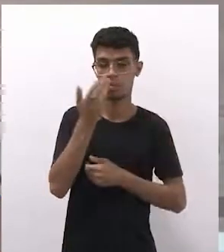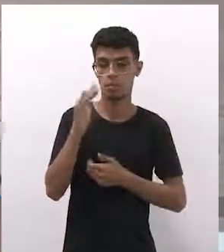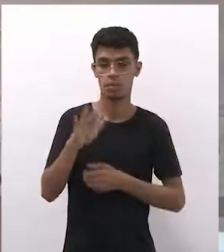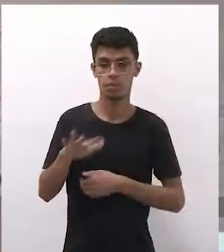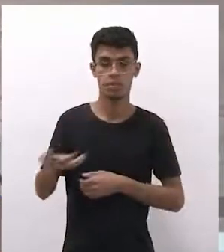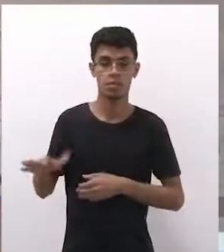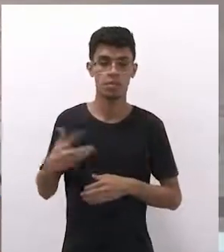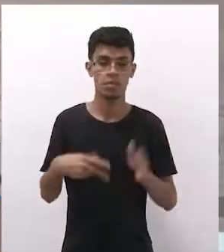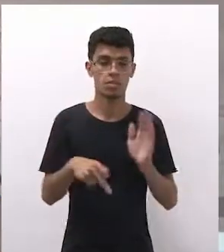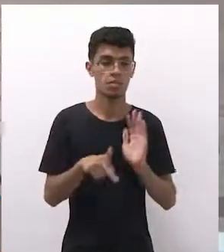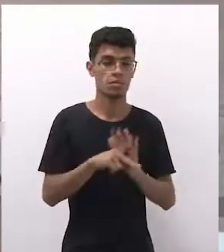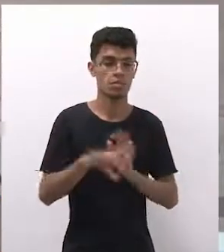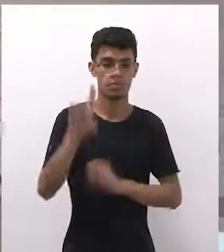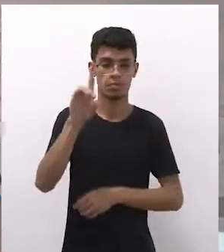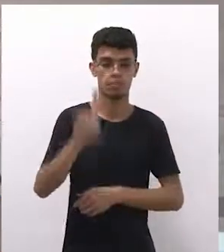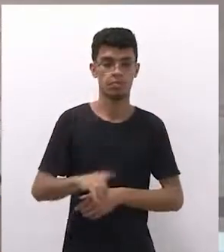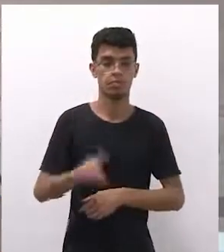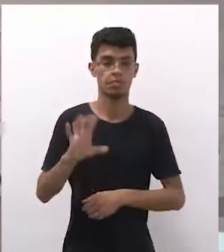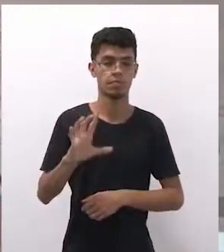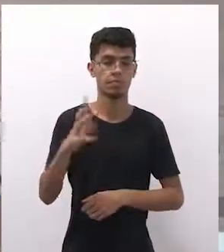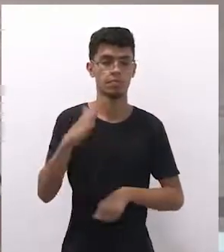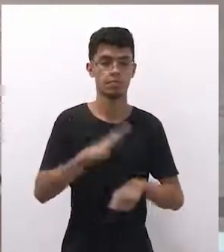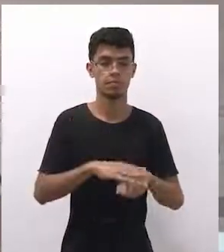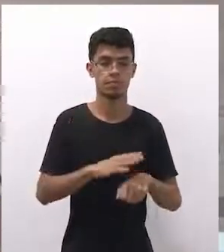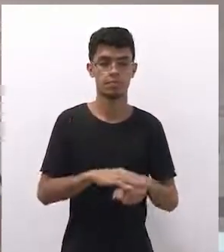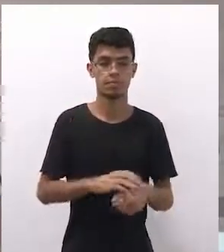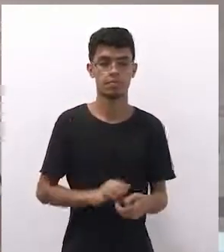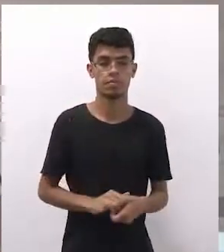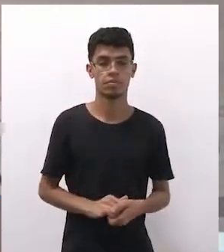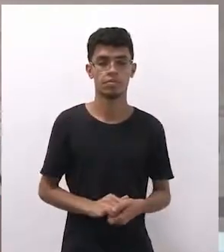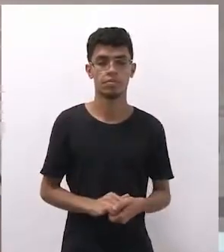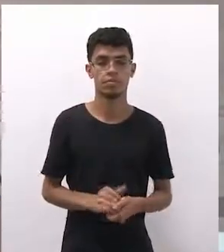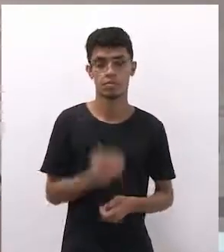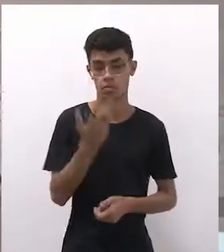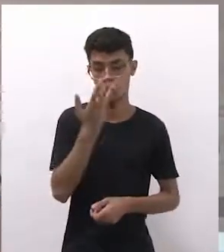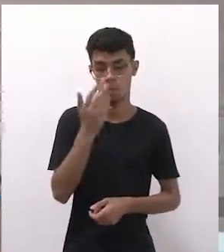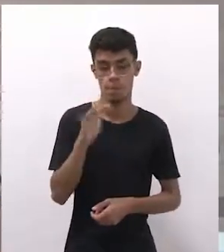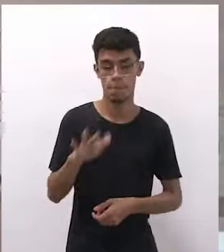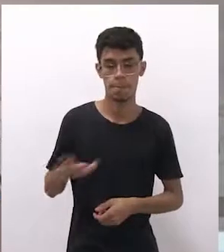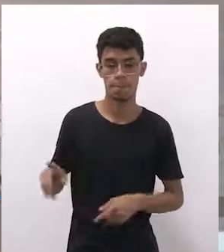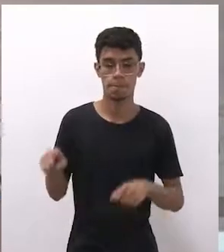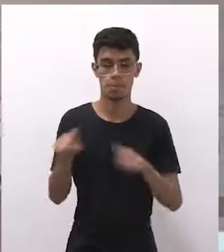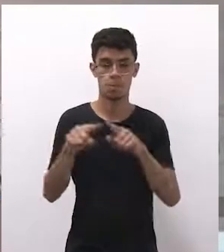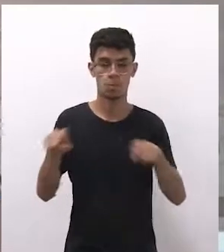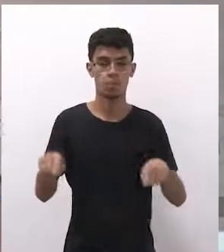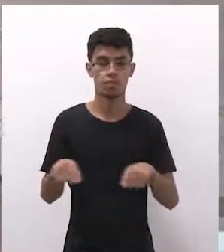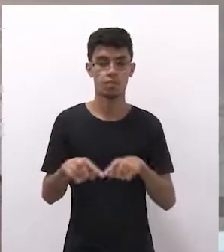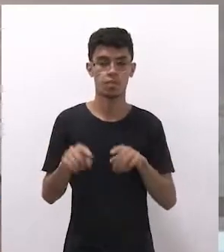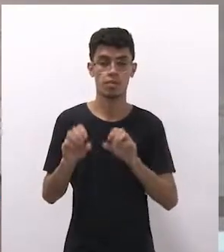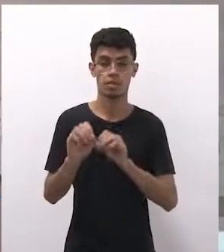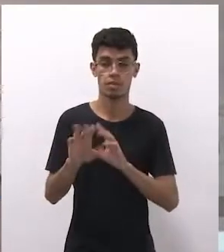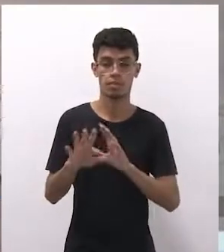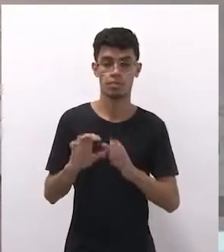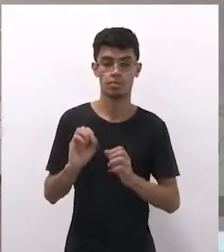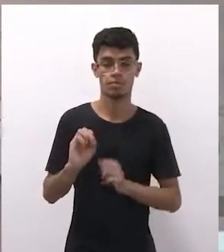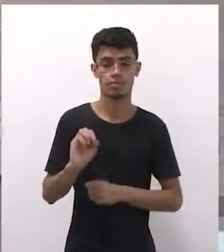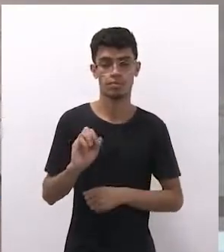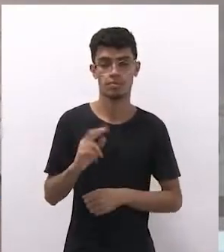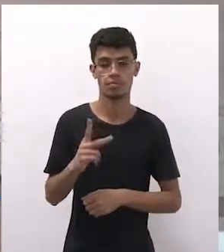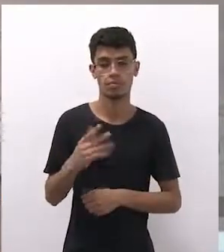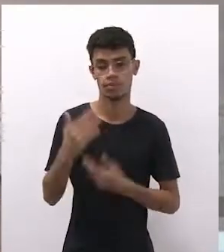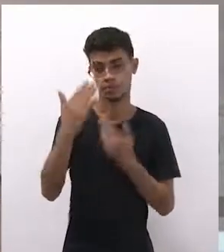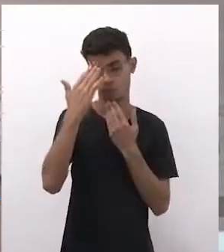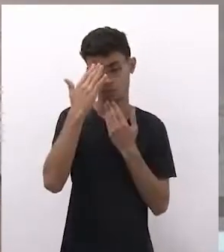seus próprios direitos, né? Também lutar pelos direitos das crianças que estão em sala de aula. É isso,